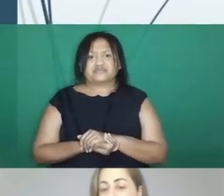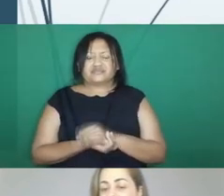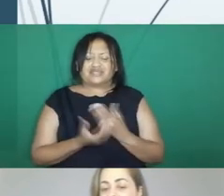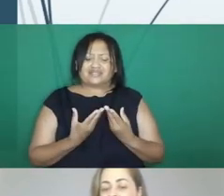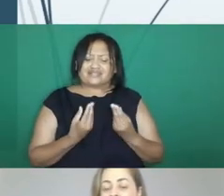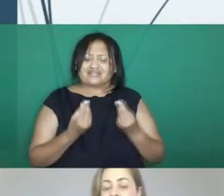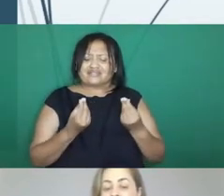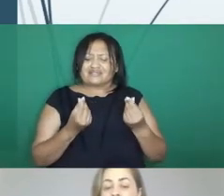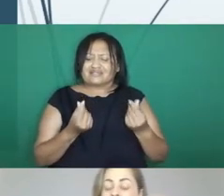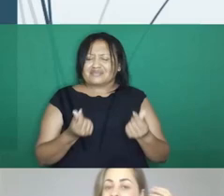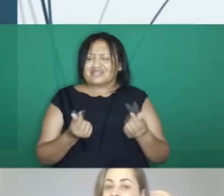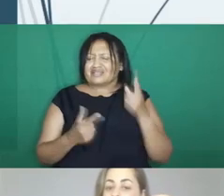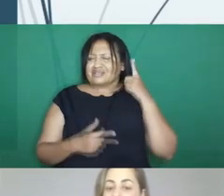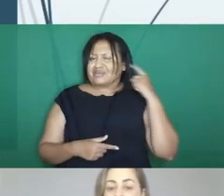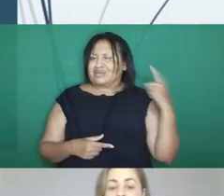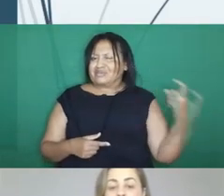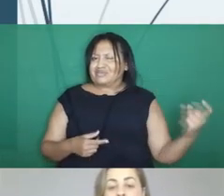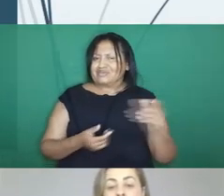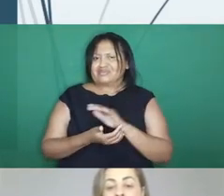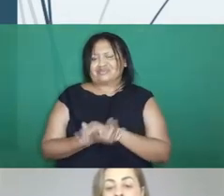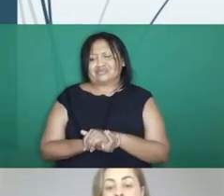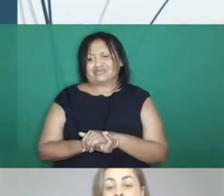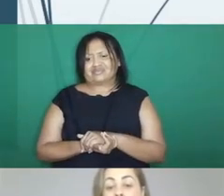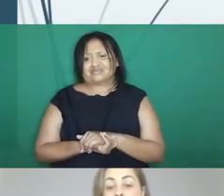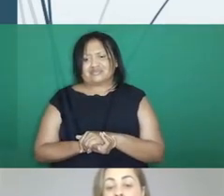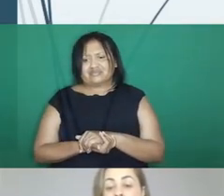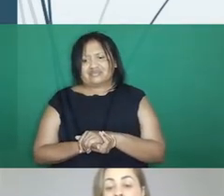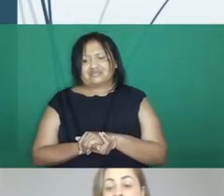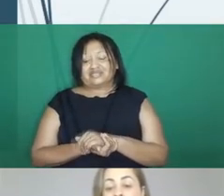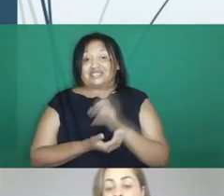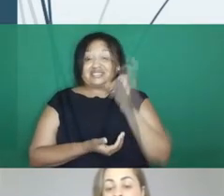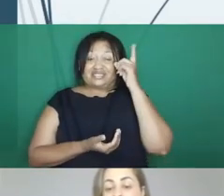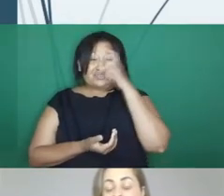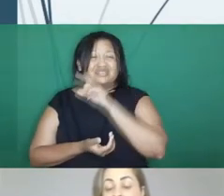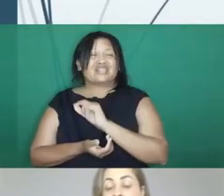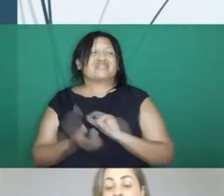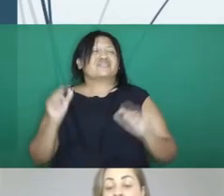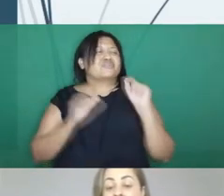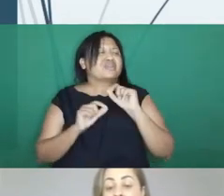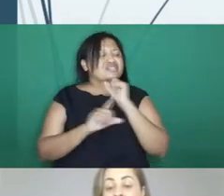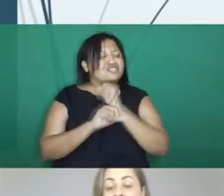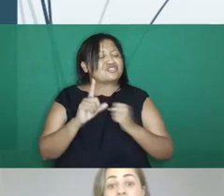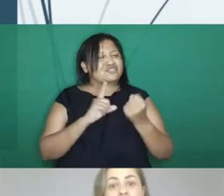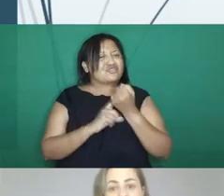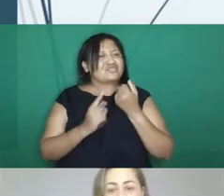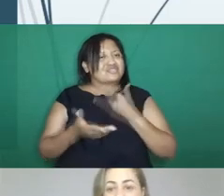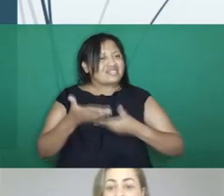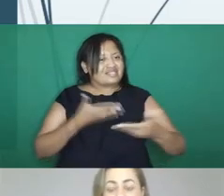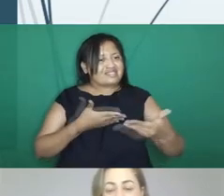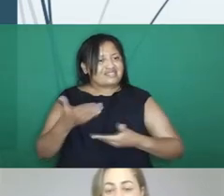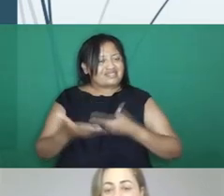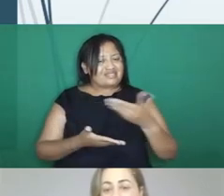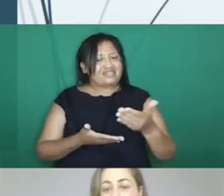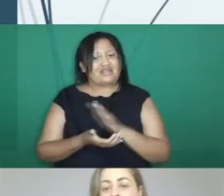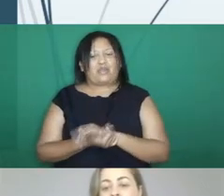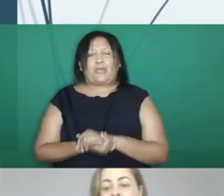sensitivo-te sensibilidade ao barulho social de dificuldade o quê social de